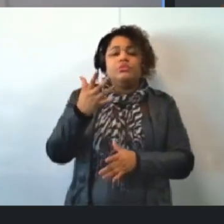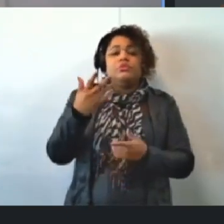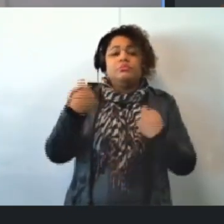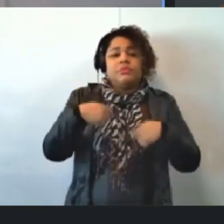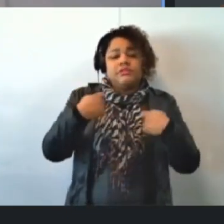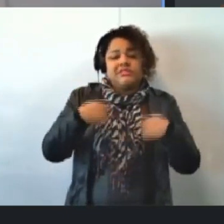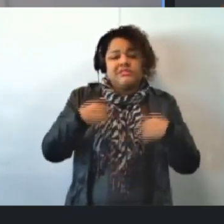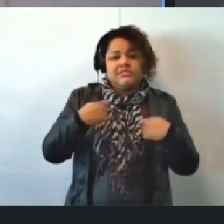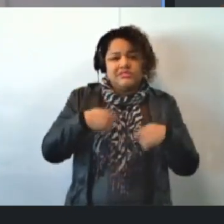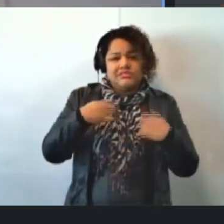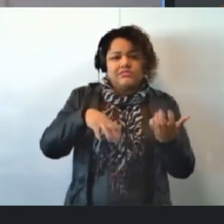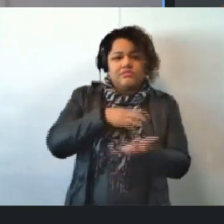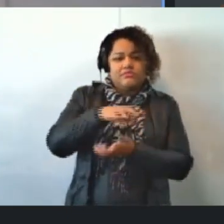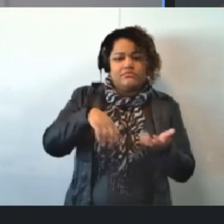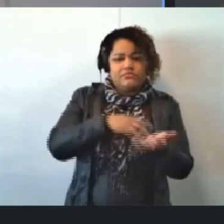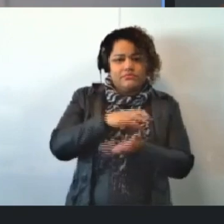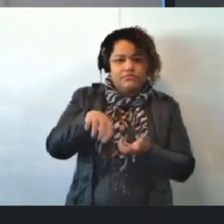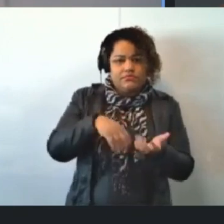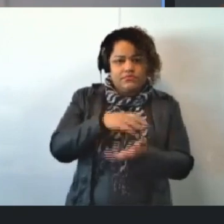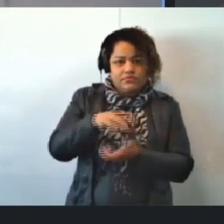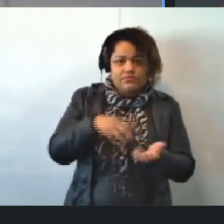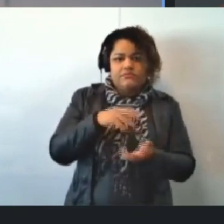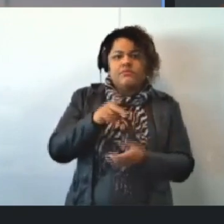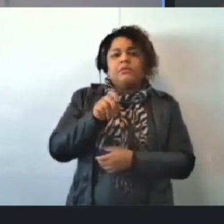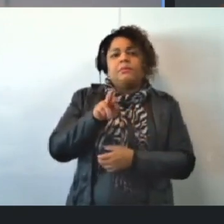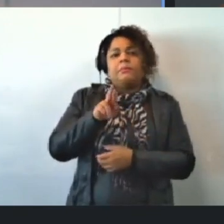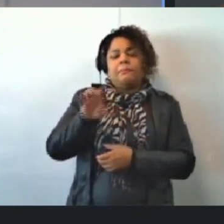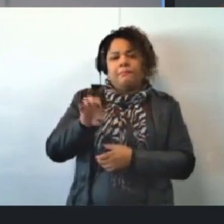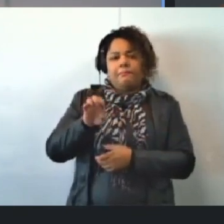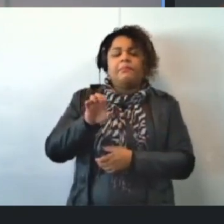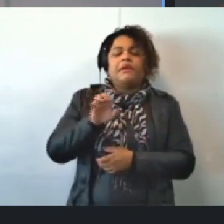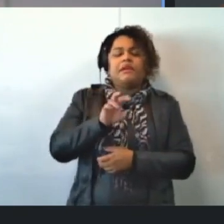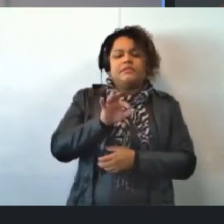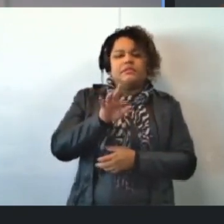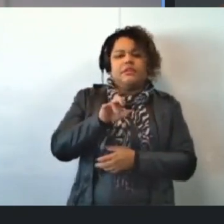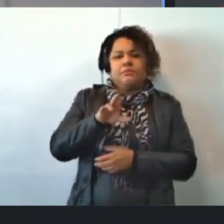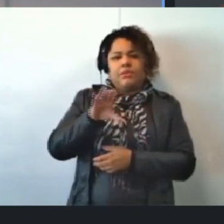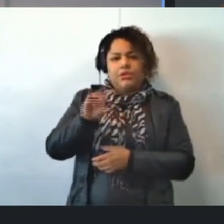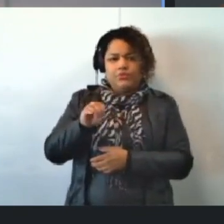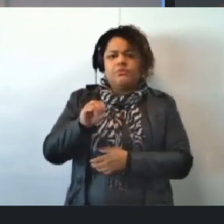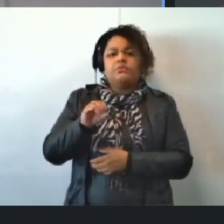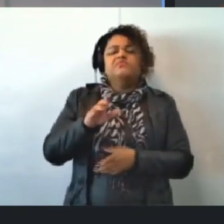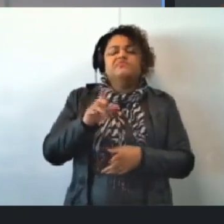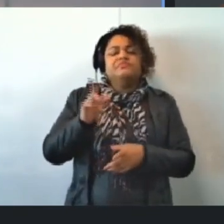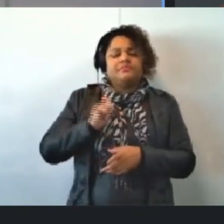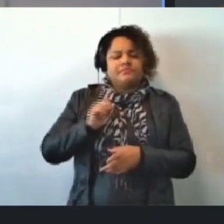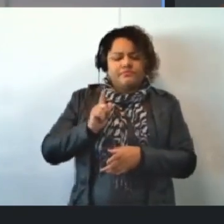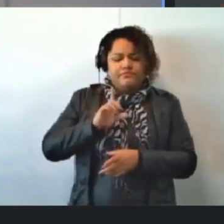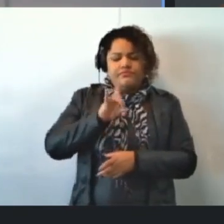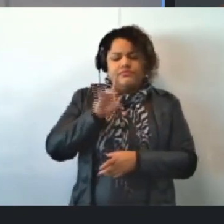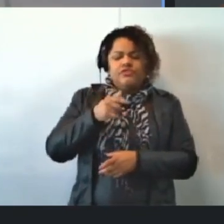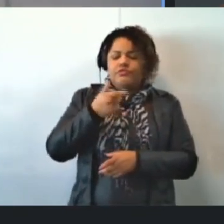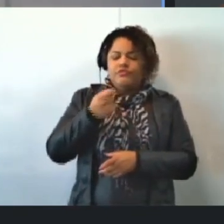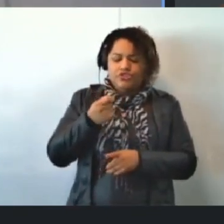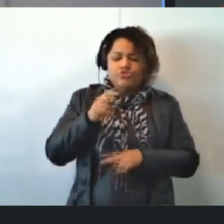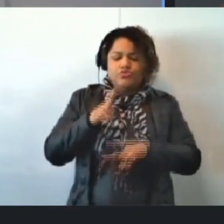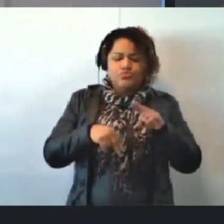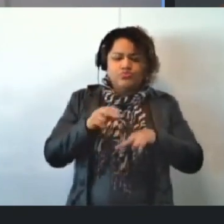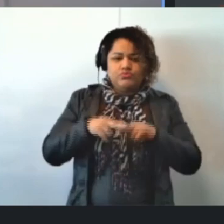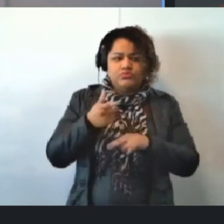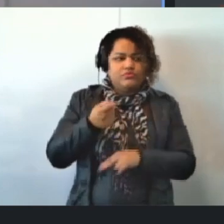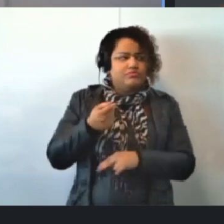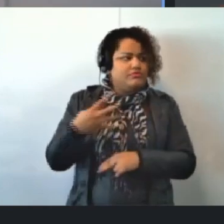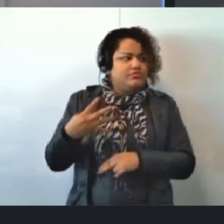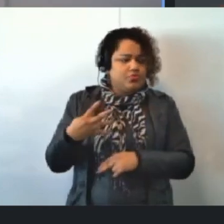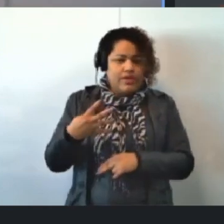Jardim Vitória. A data é dia 15 de julho de 2024, horário às 10 da manhã. Ponto de encontro na rua Padre